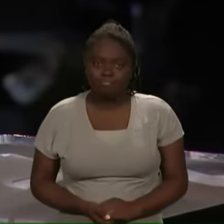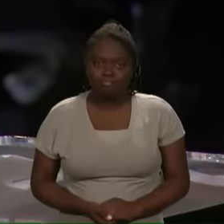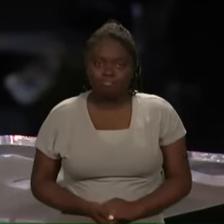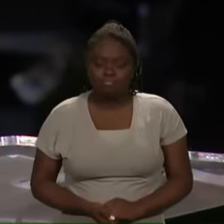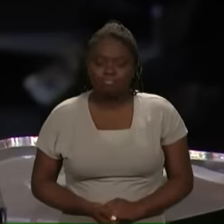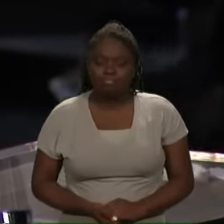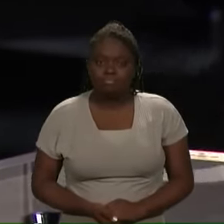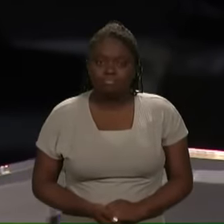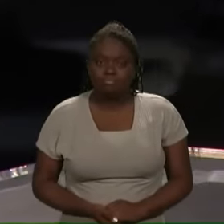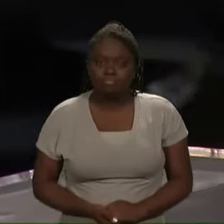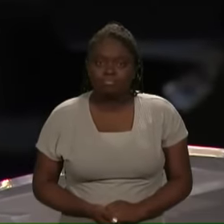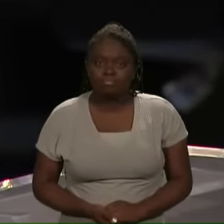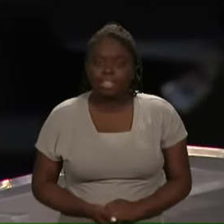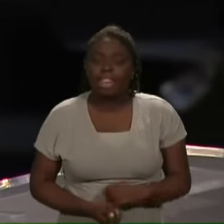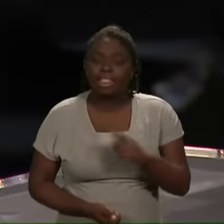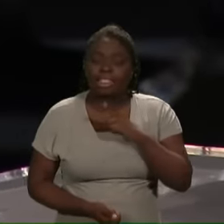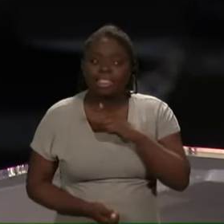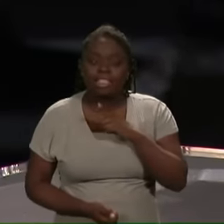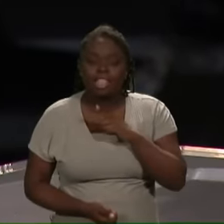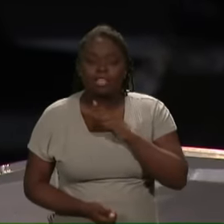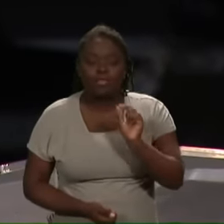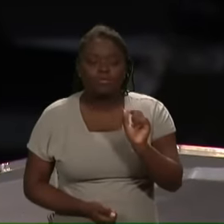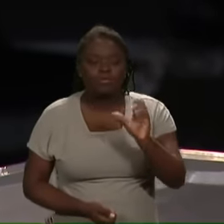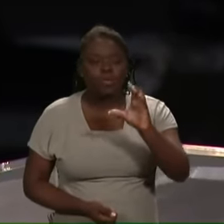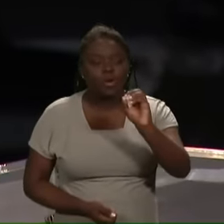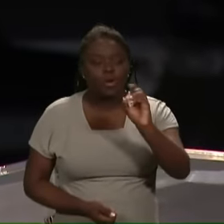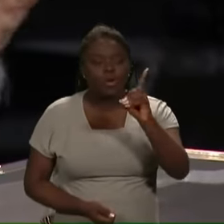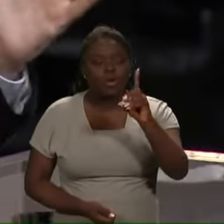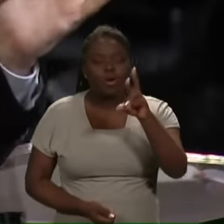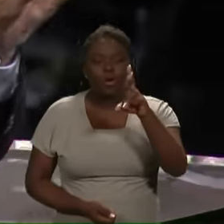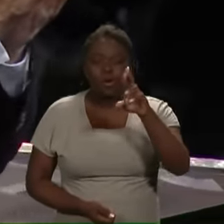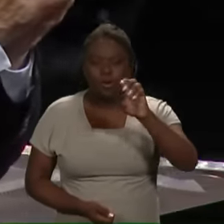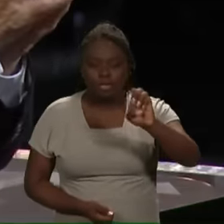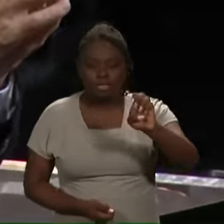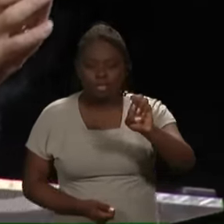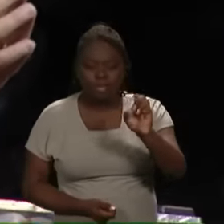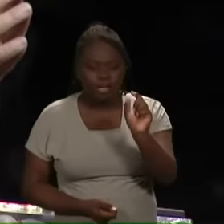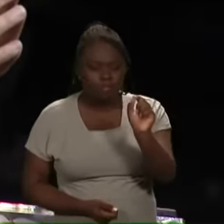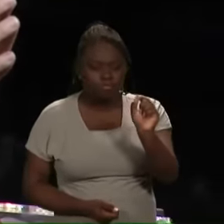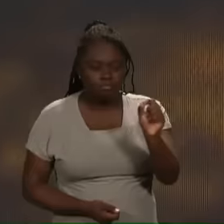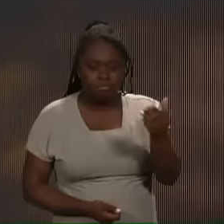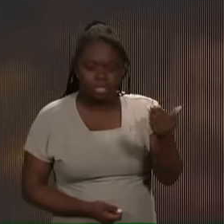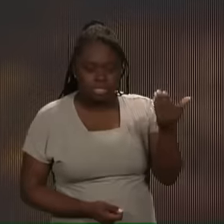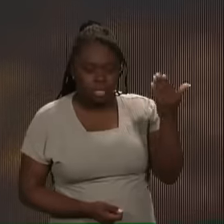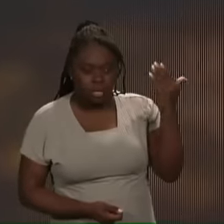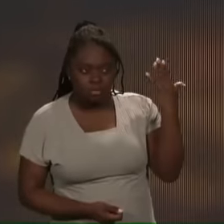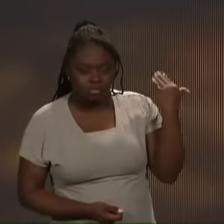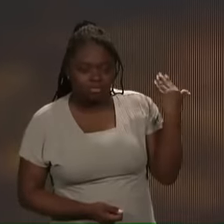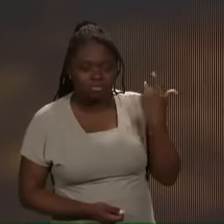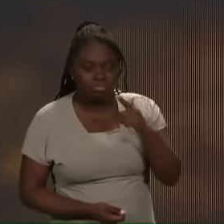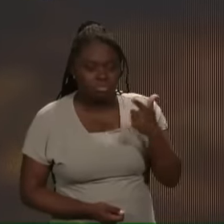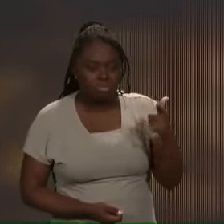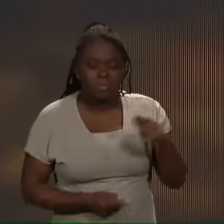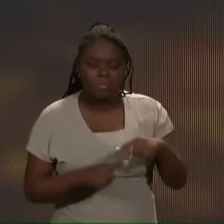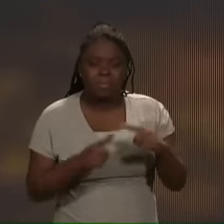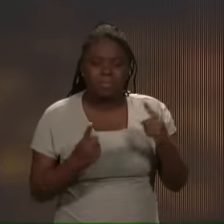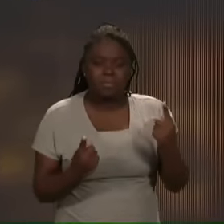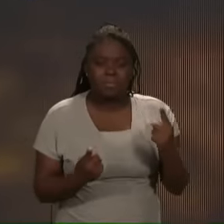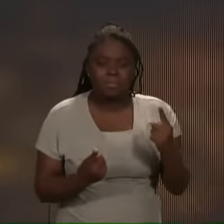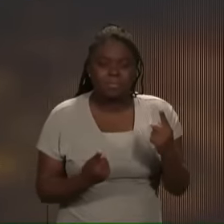Normalmente tem o odre. O odre é como se fosse... Naquela época não tinha